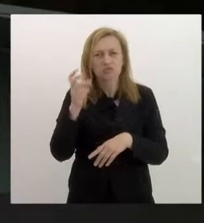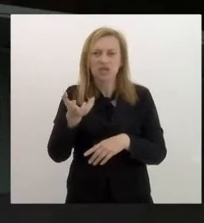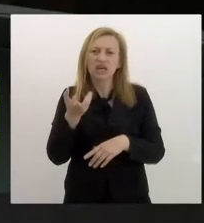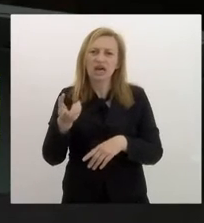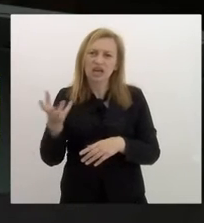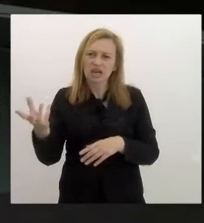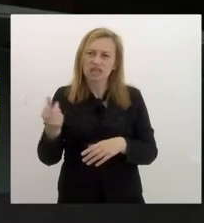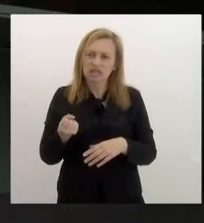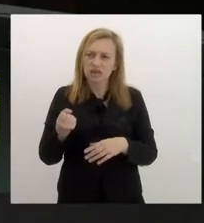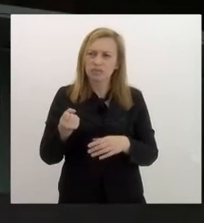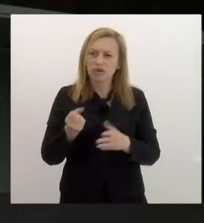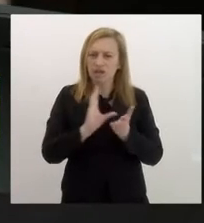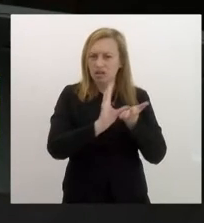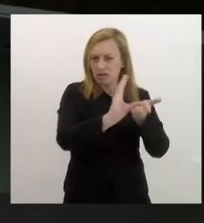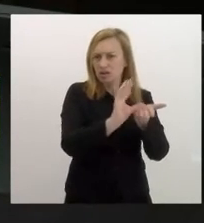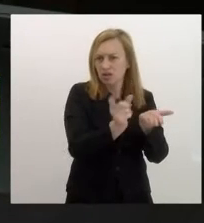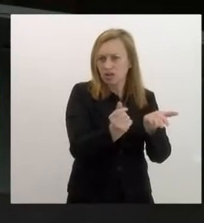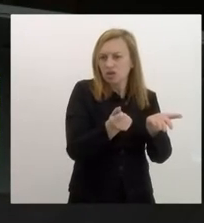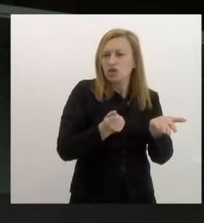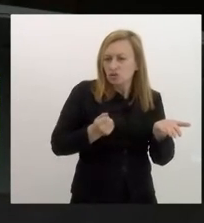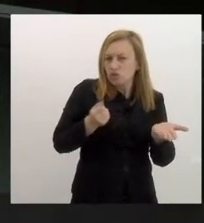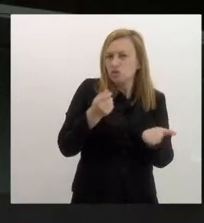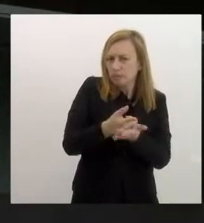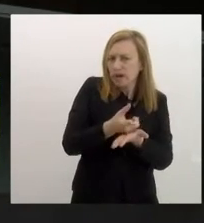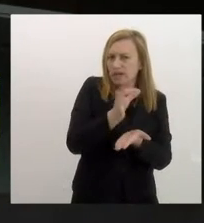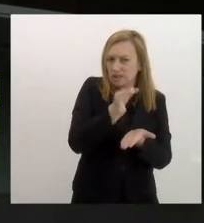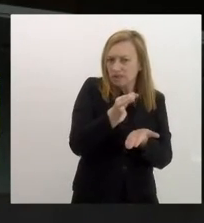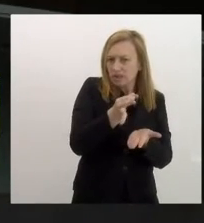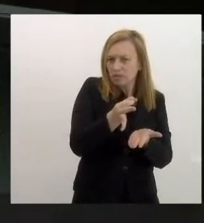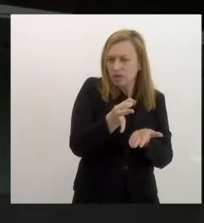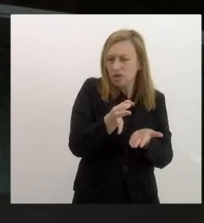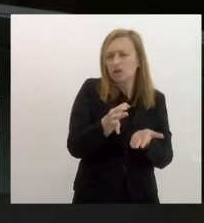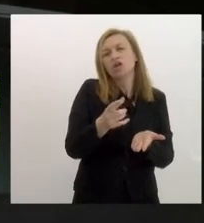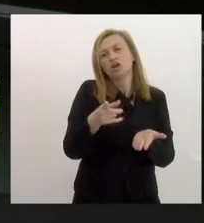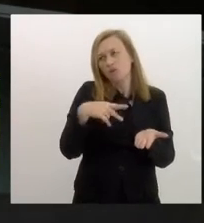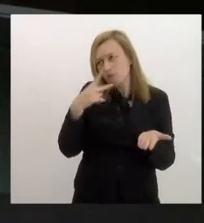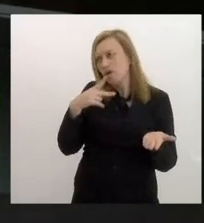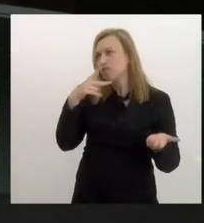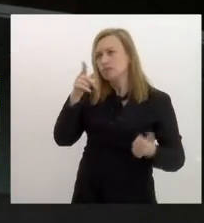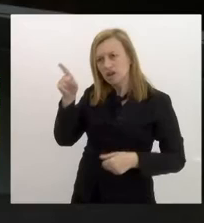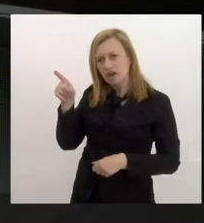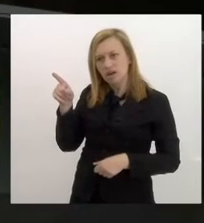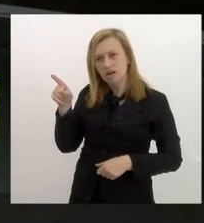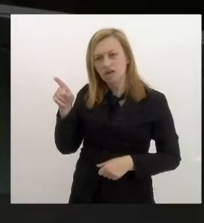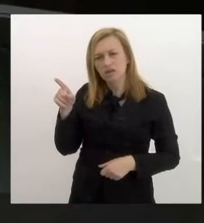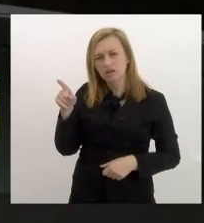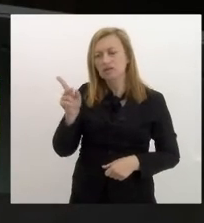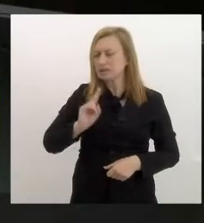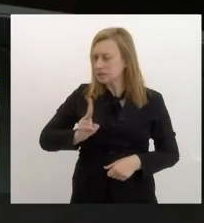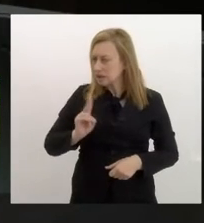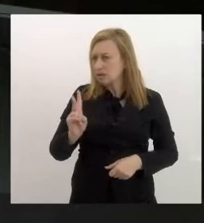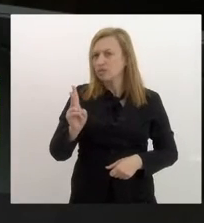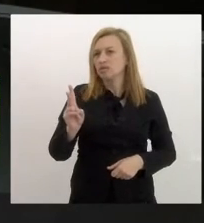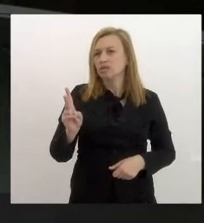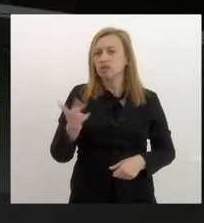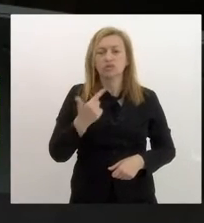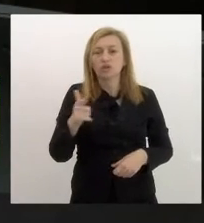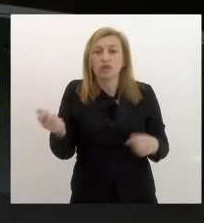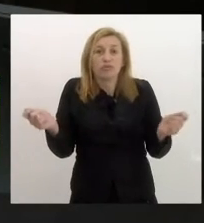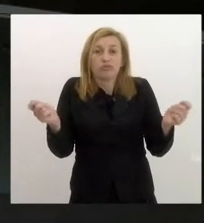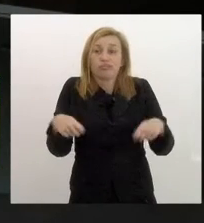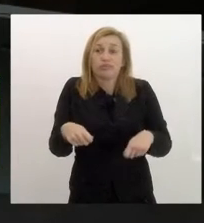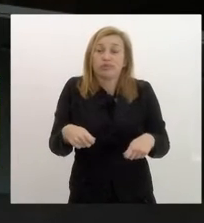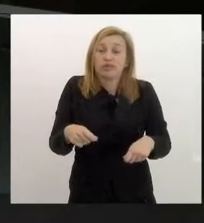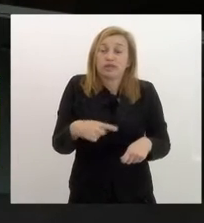ele quer receber os recursos que a gente paga efetivamente e eu tenho dito a eles reiteradas vezes e não há